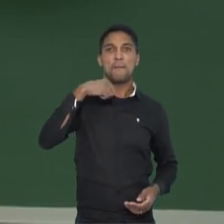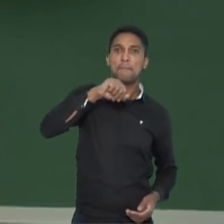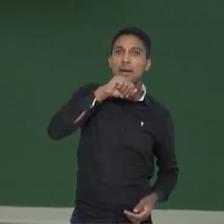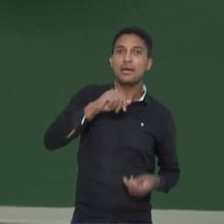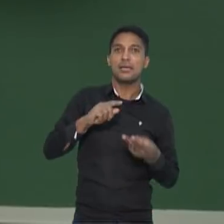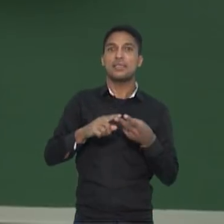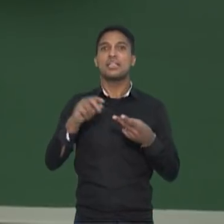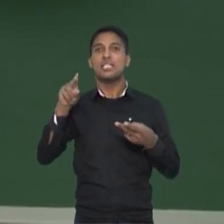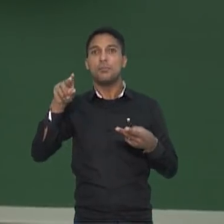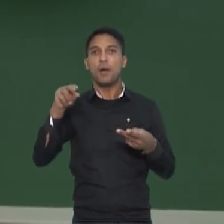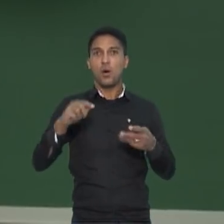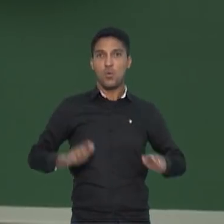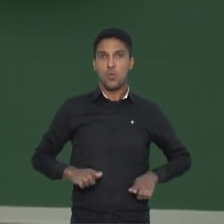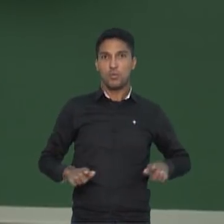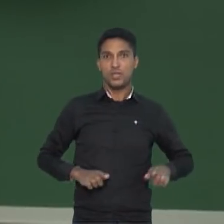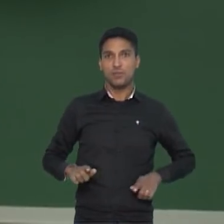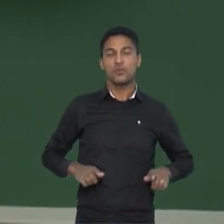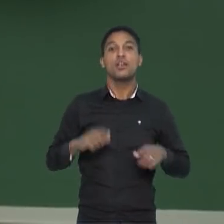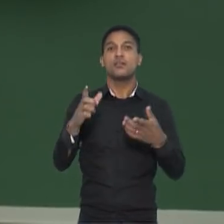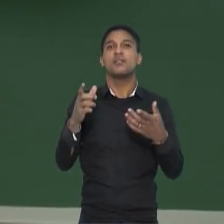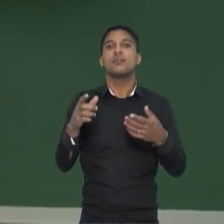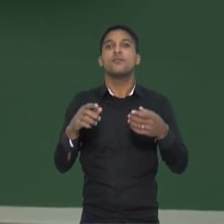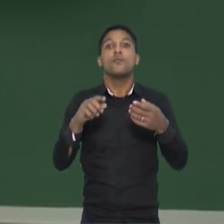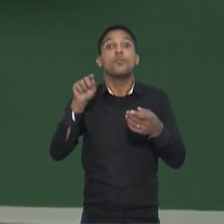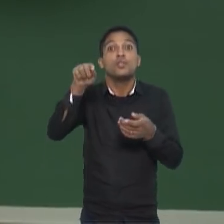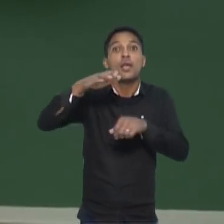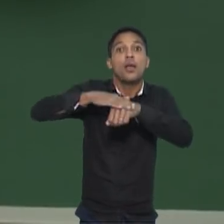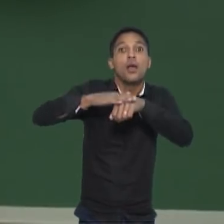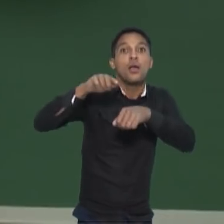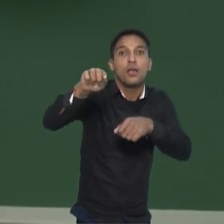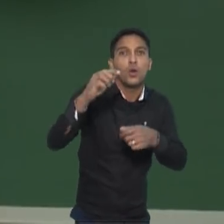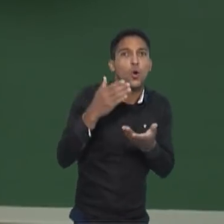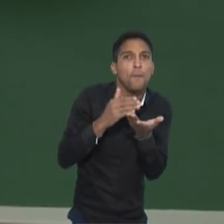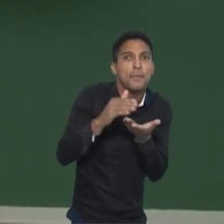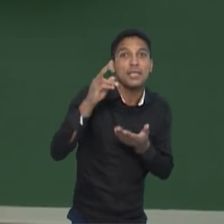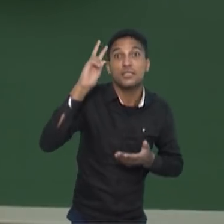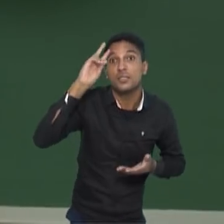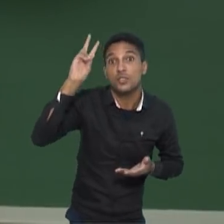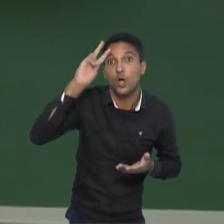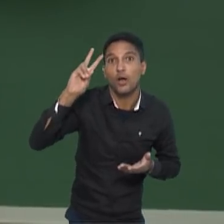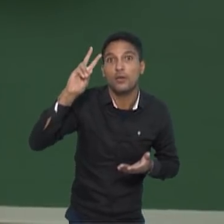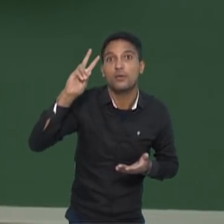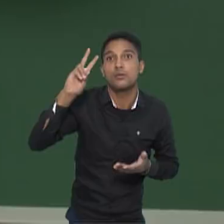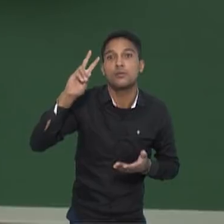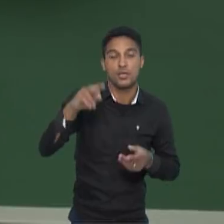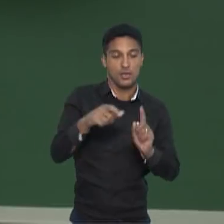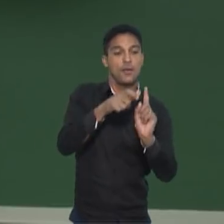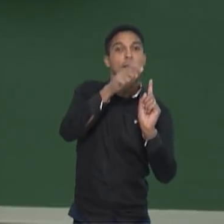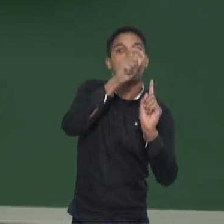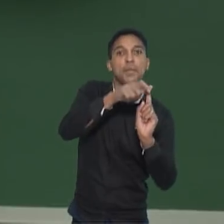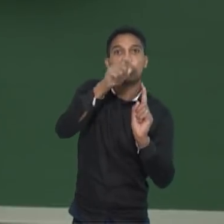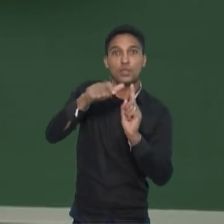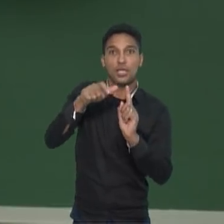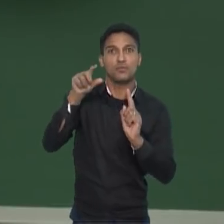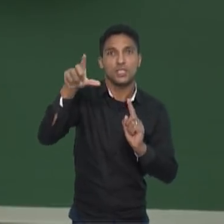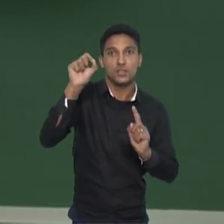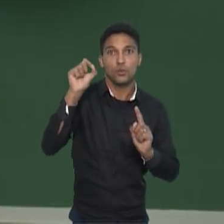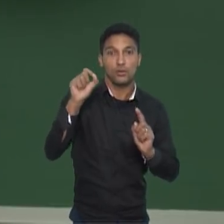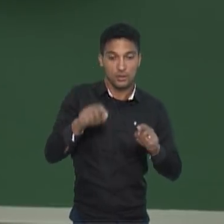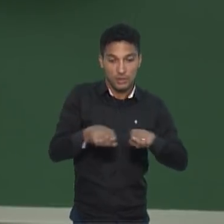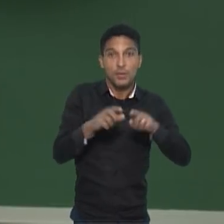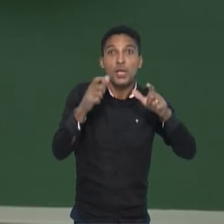escrever, nem que sejam 3 linhas, 4 linhas, é o início de uma história. Você tem que definir já o personagem, o ambiente e